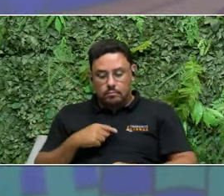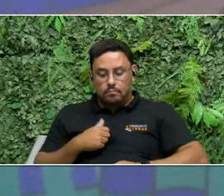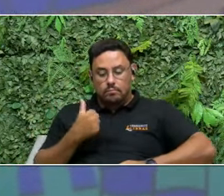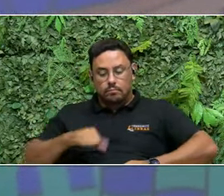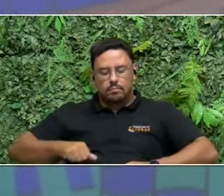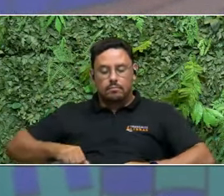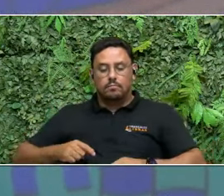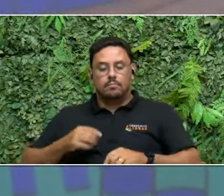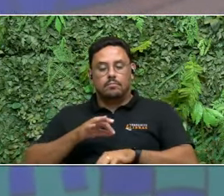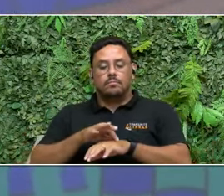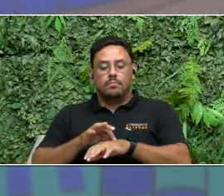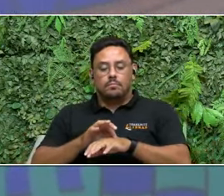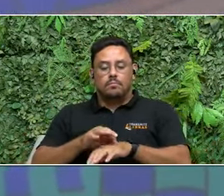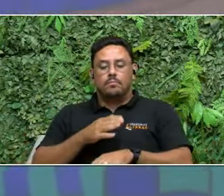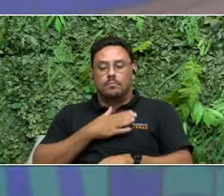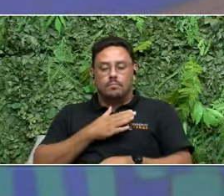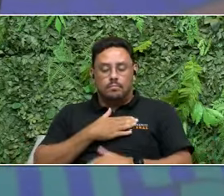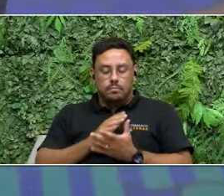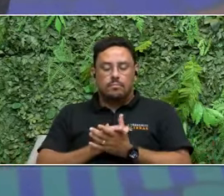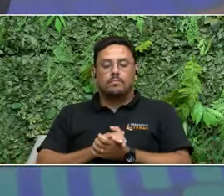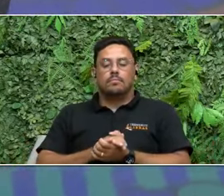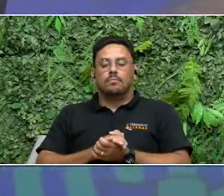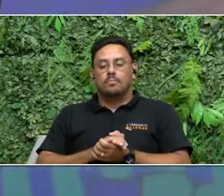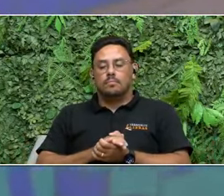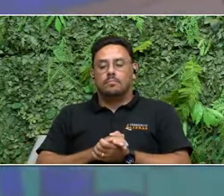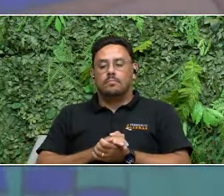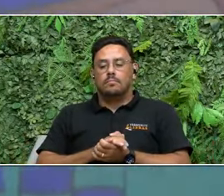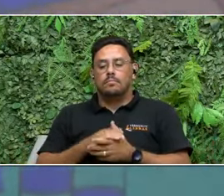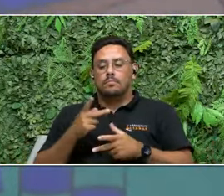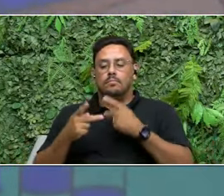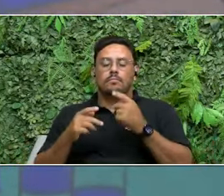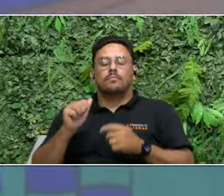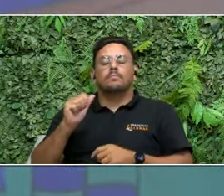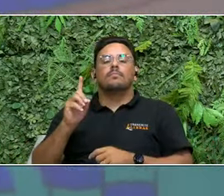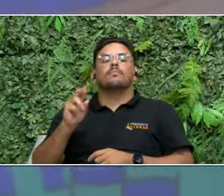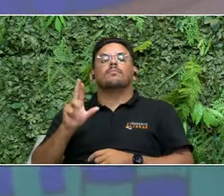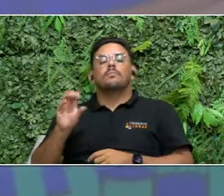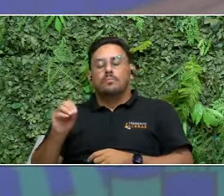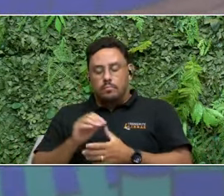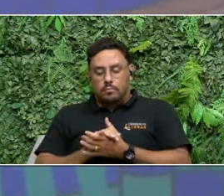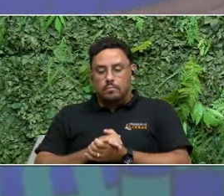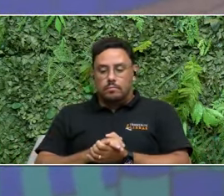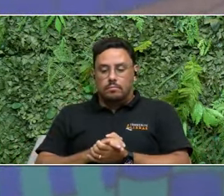de carne já pronto para mim é isso fala fala você Dr